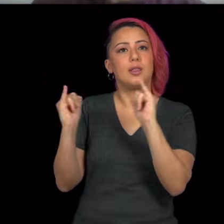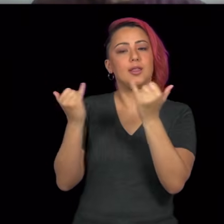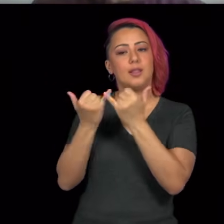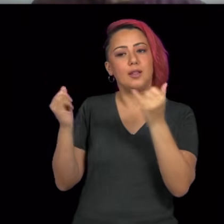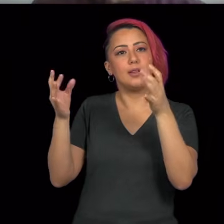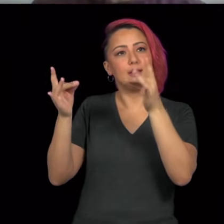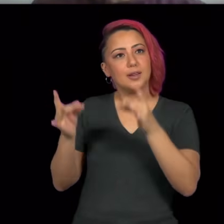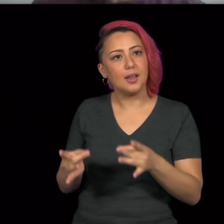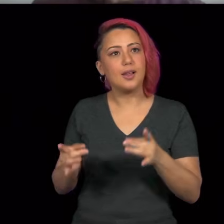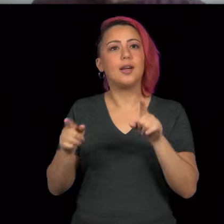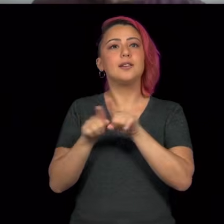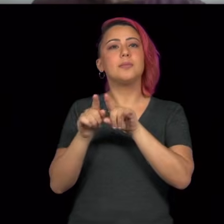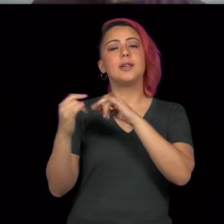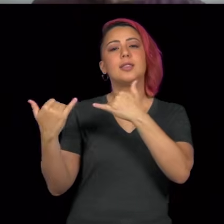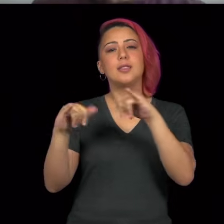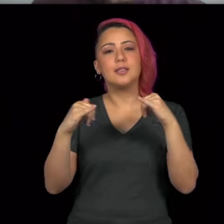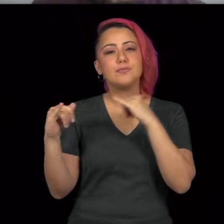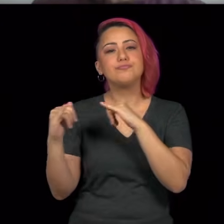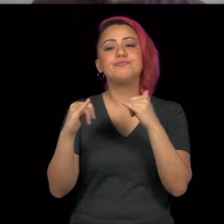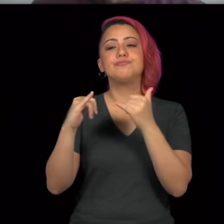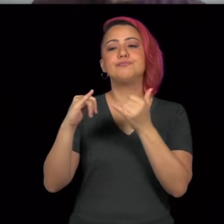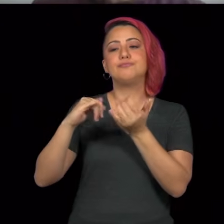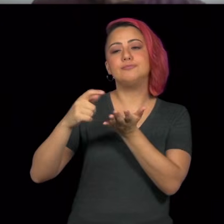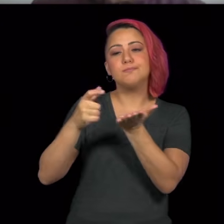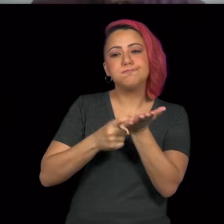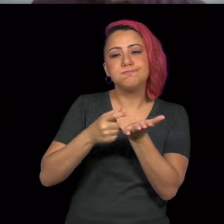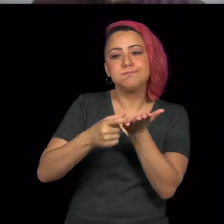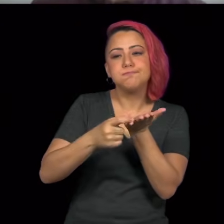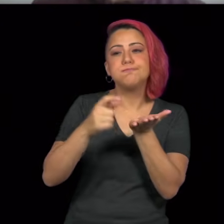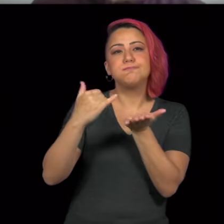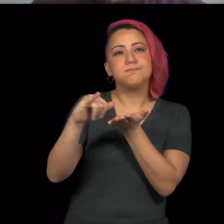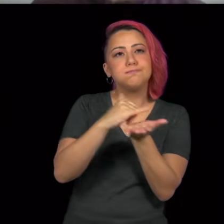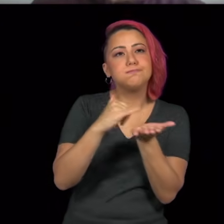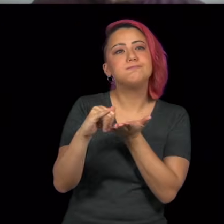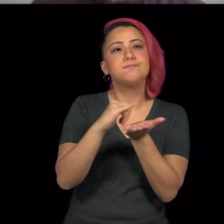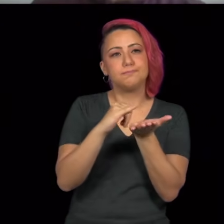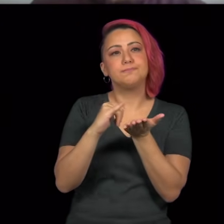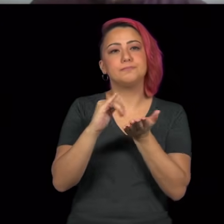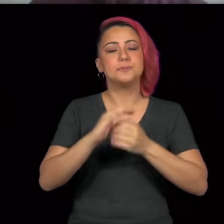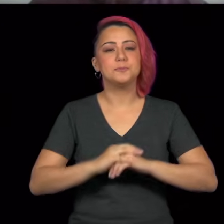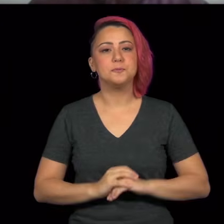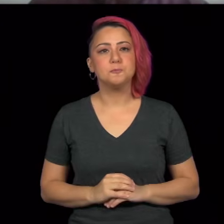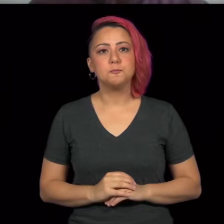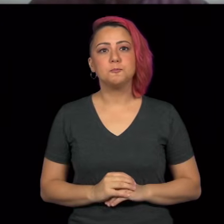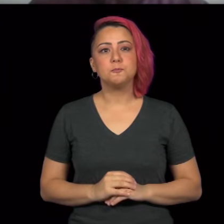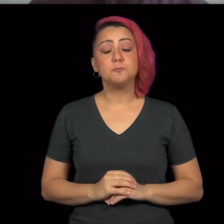focar em portas lógicas e como fazer construções usando portas lógicas.